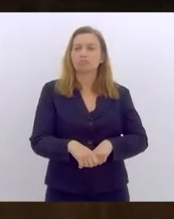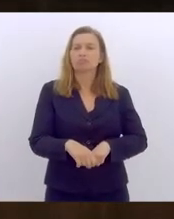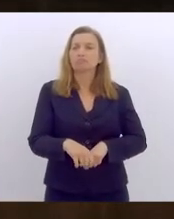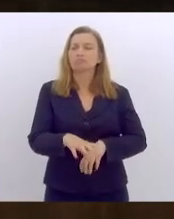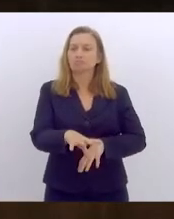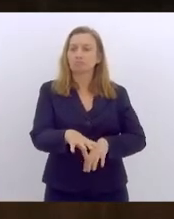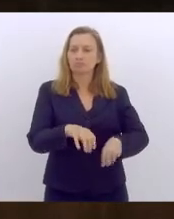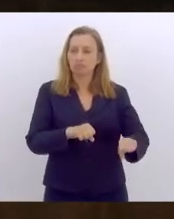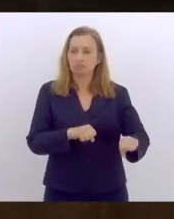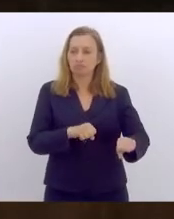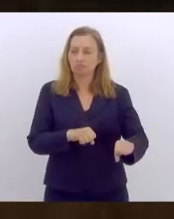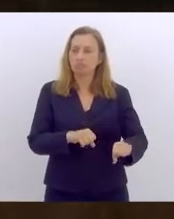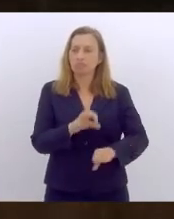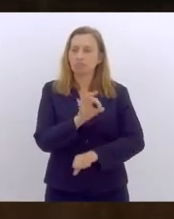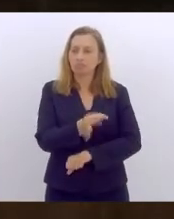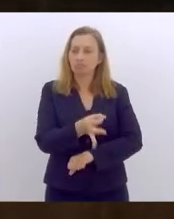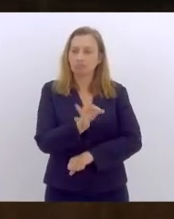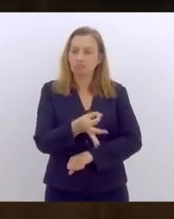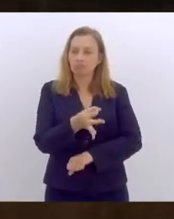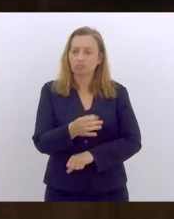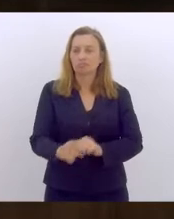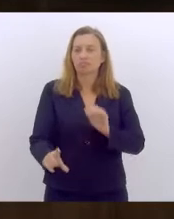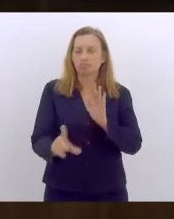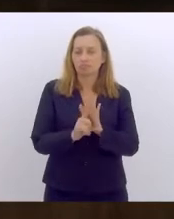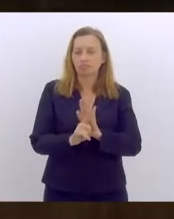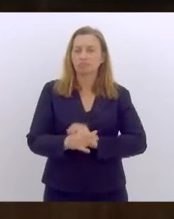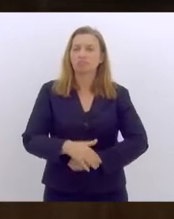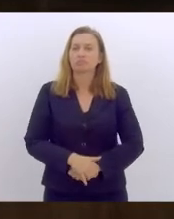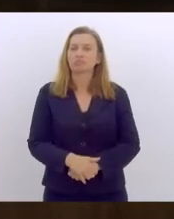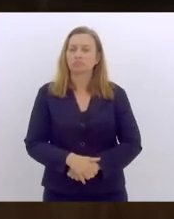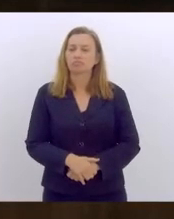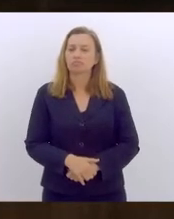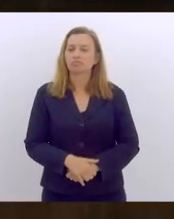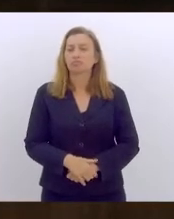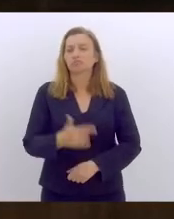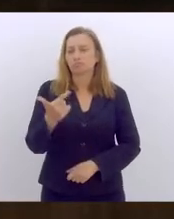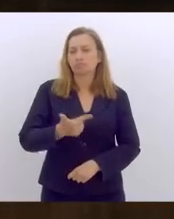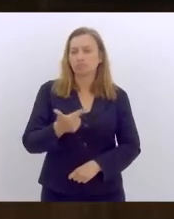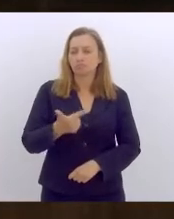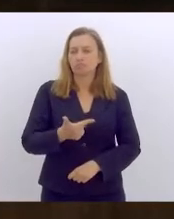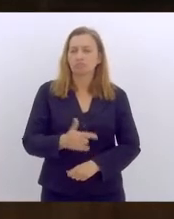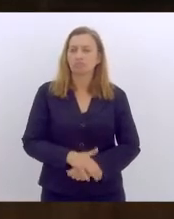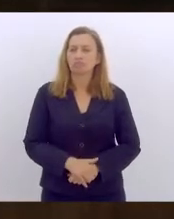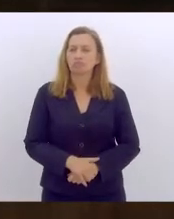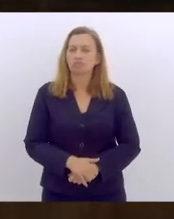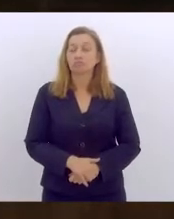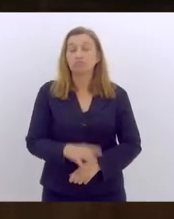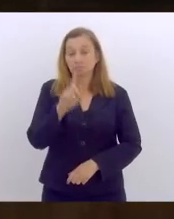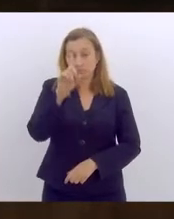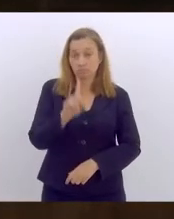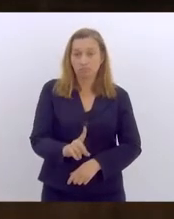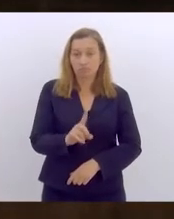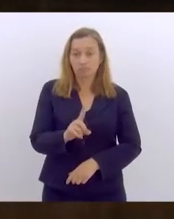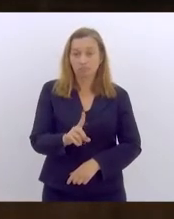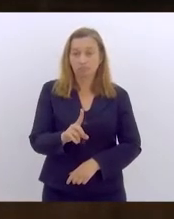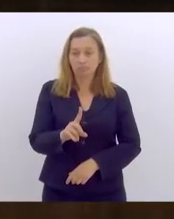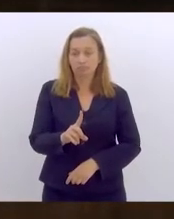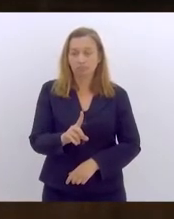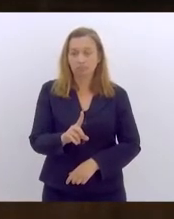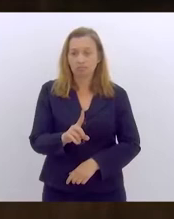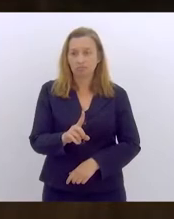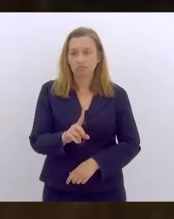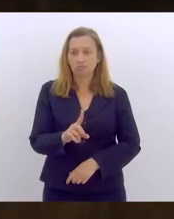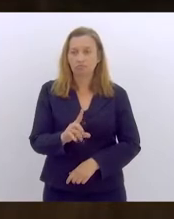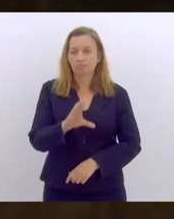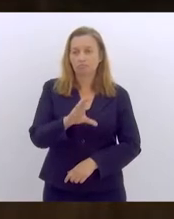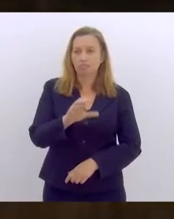justamente referente a essa legislação. E a segunda diz o seguinte, o direito disposto no